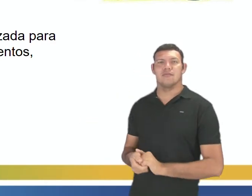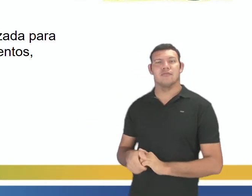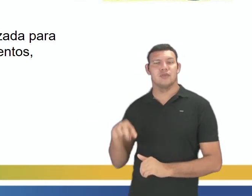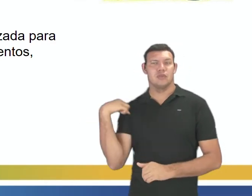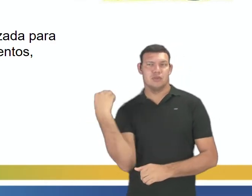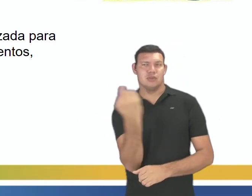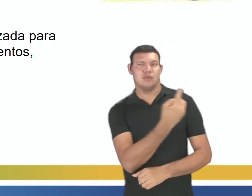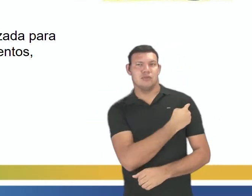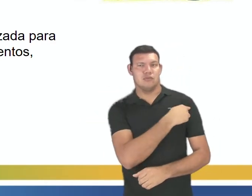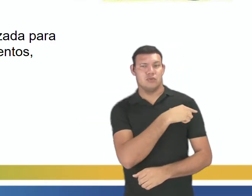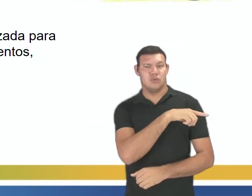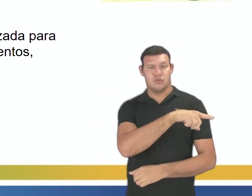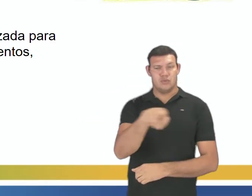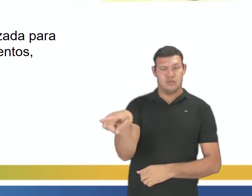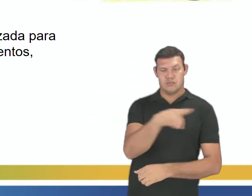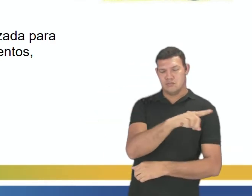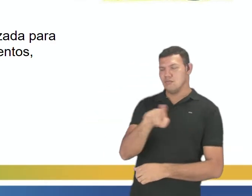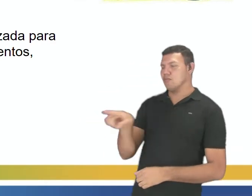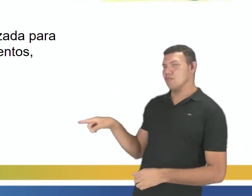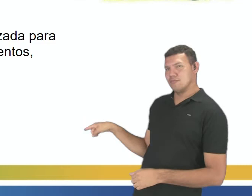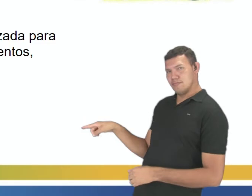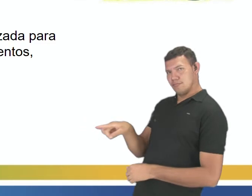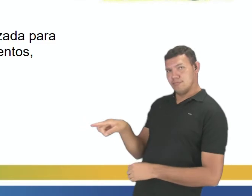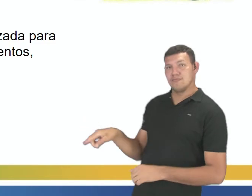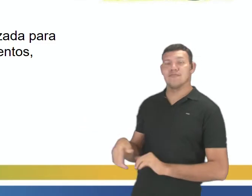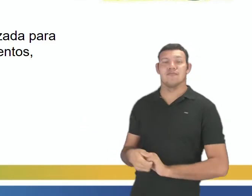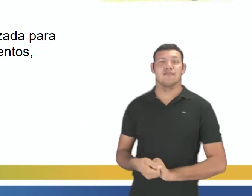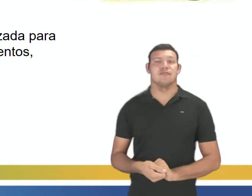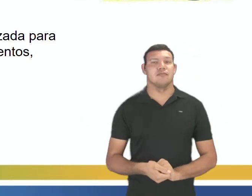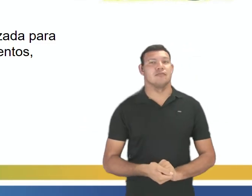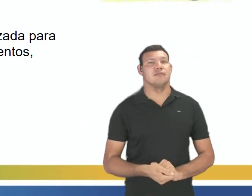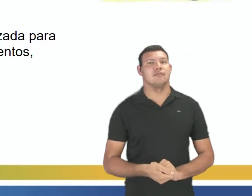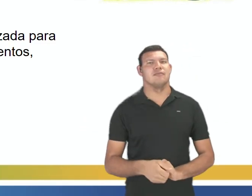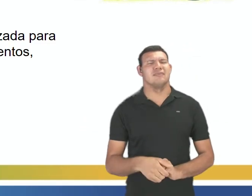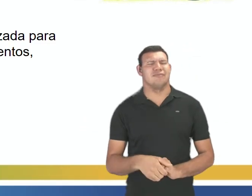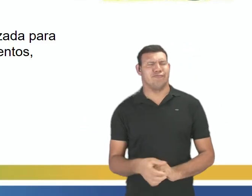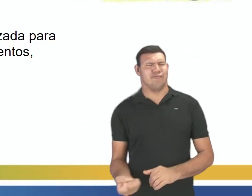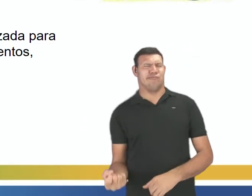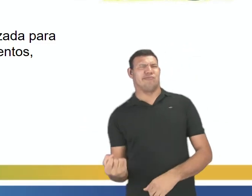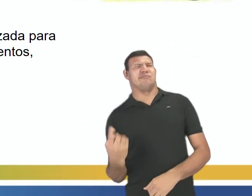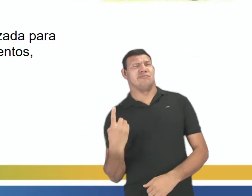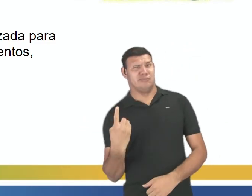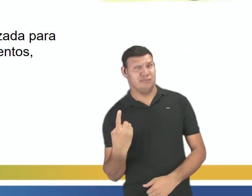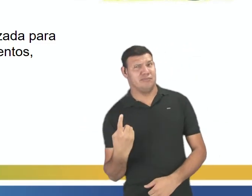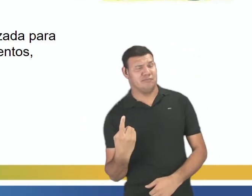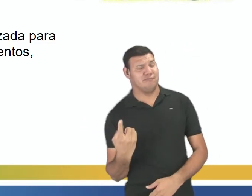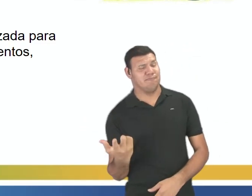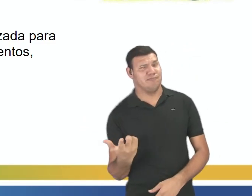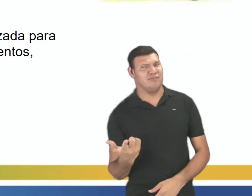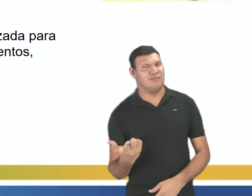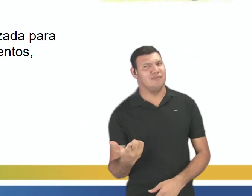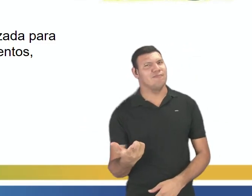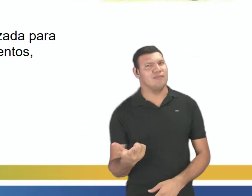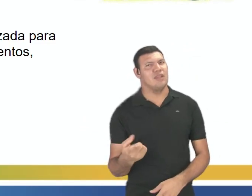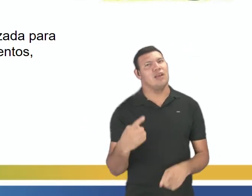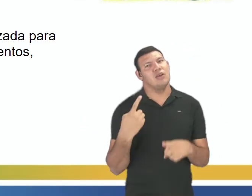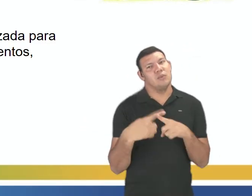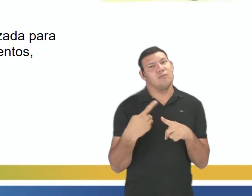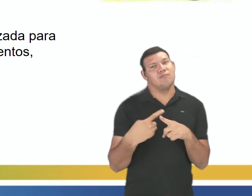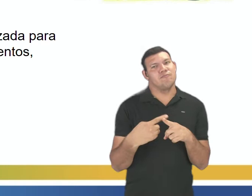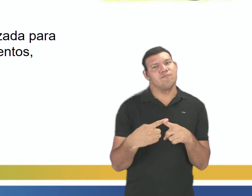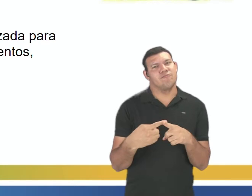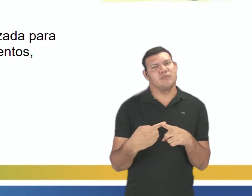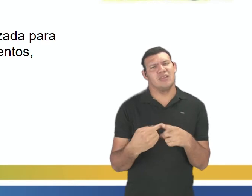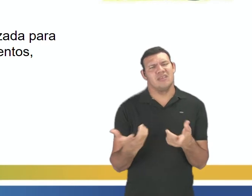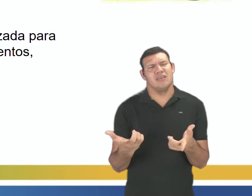nós, vocês e eles. Então ficaria assim um pouco estranho. Bom a gente entender como que usa, fica bem melhor do que pensar na tradução, tudo bem?